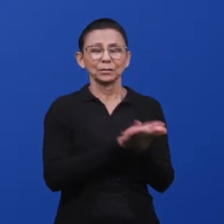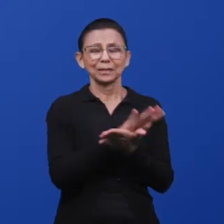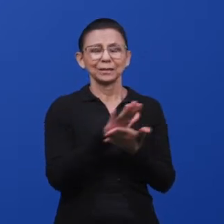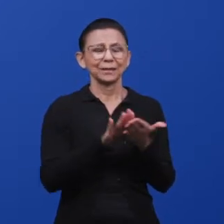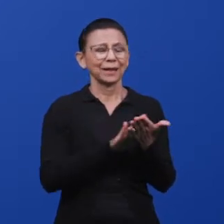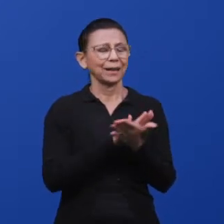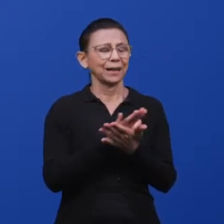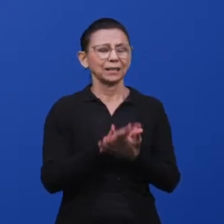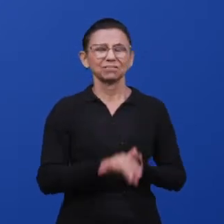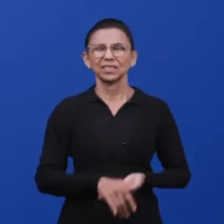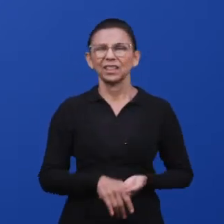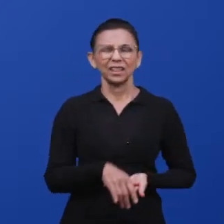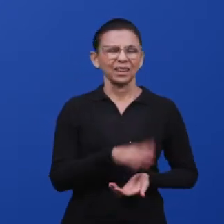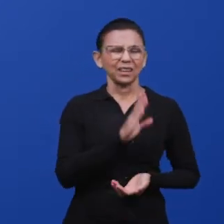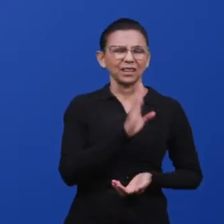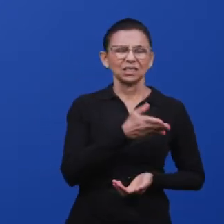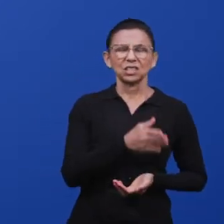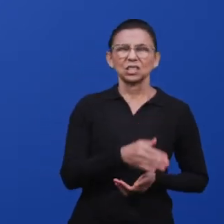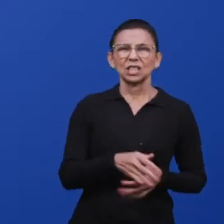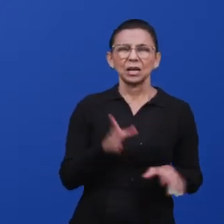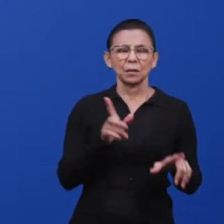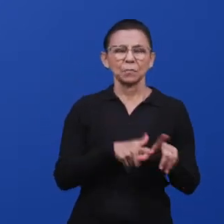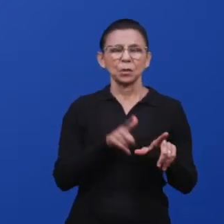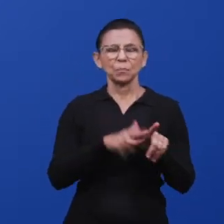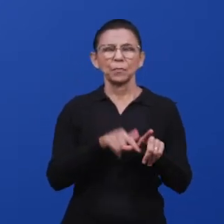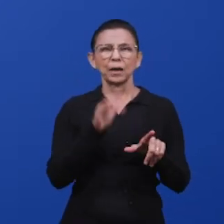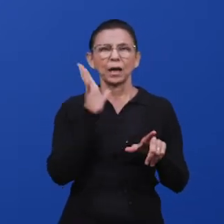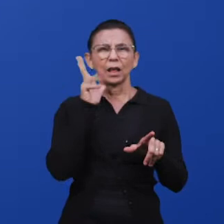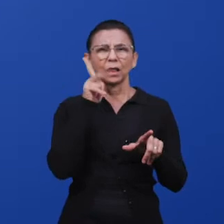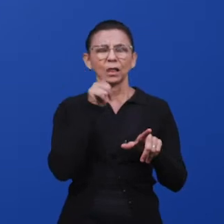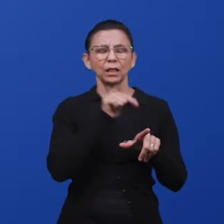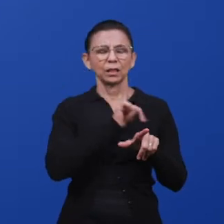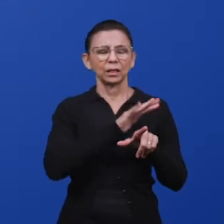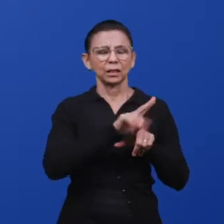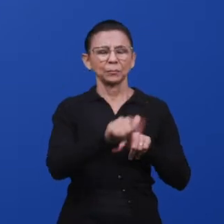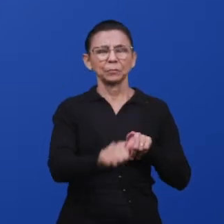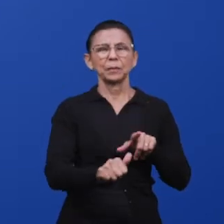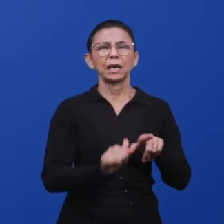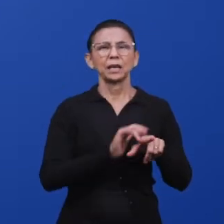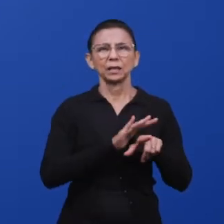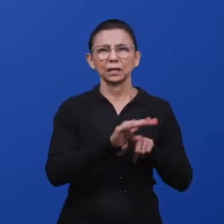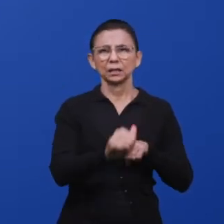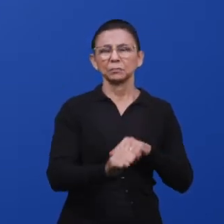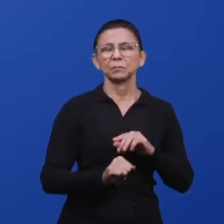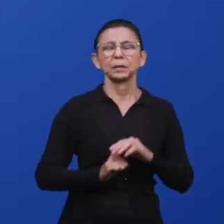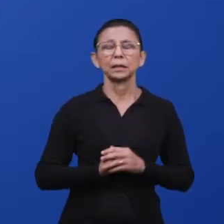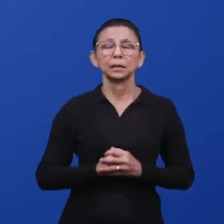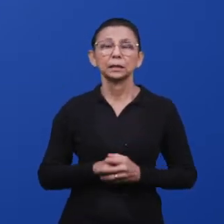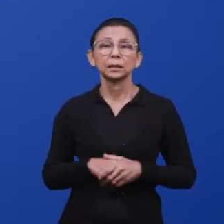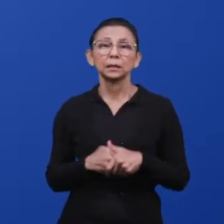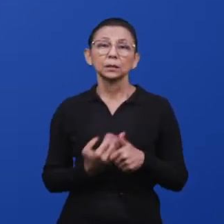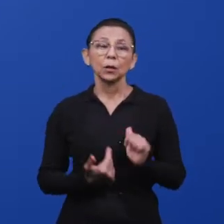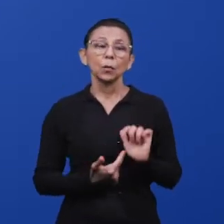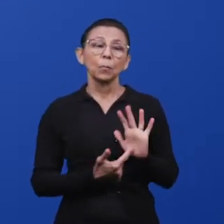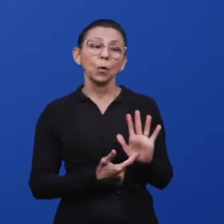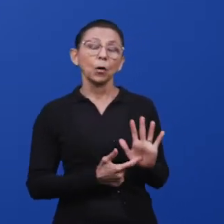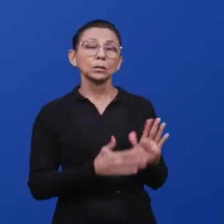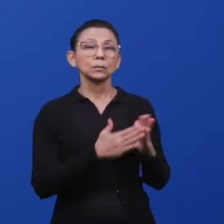mesma diz, já lavei os meus pés. É a postura de uma igreja que não está de partida,